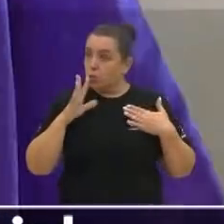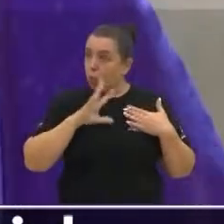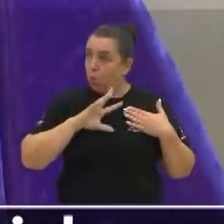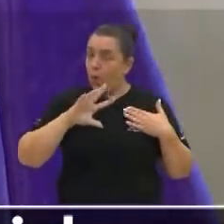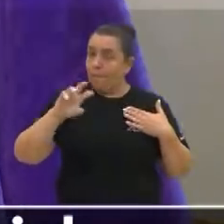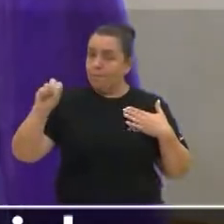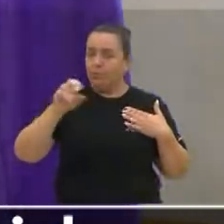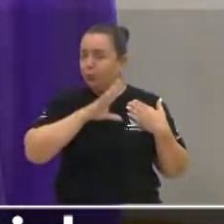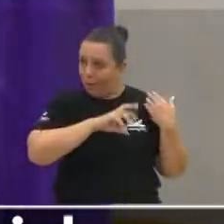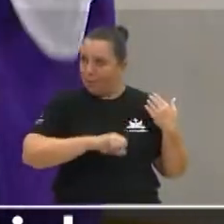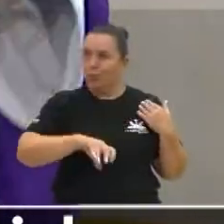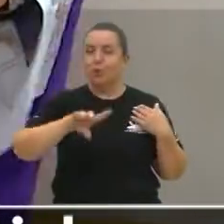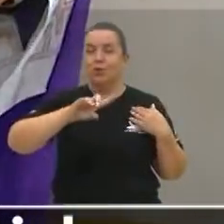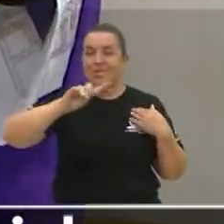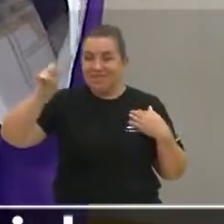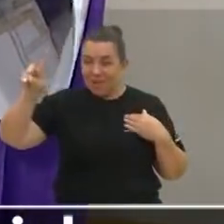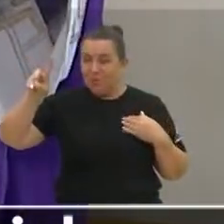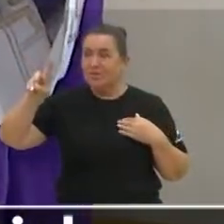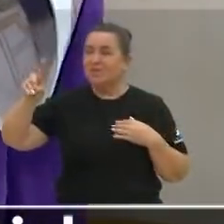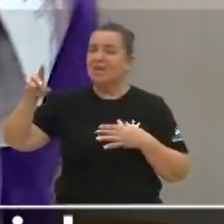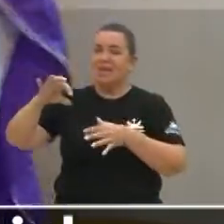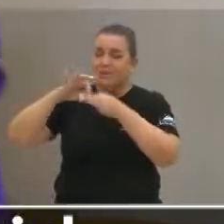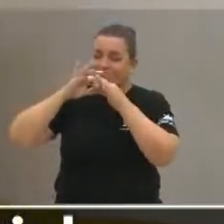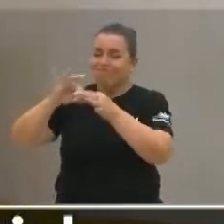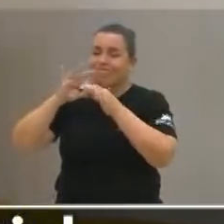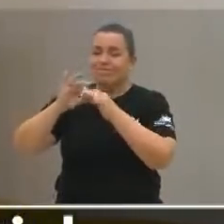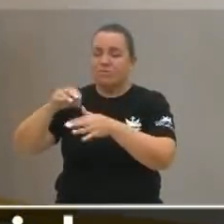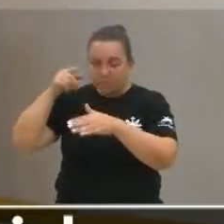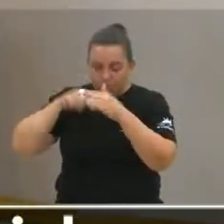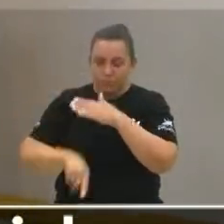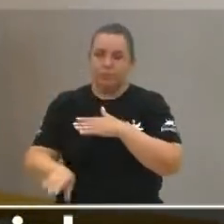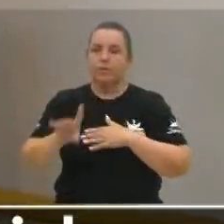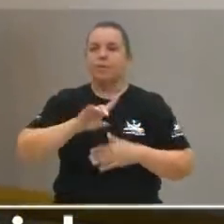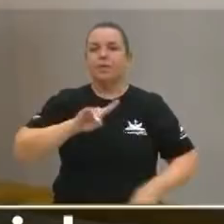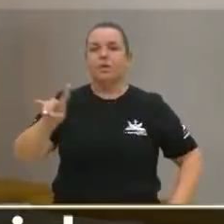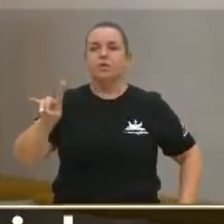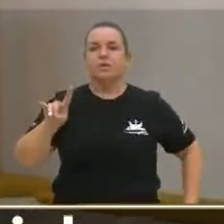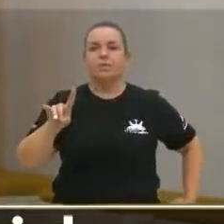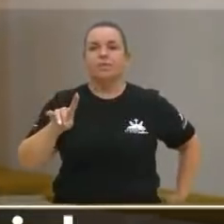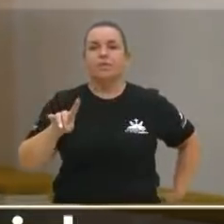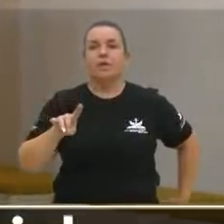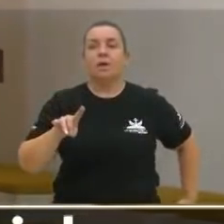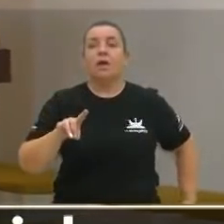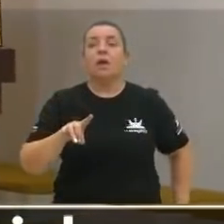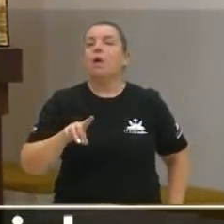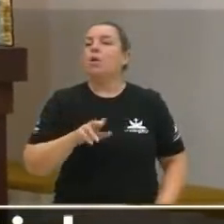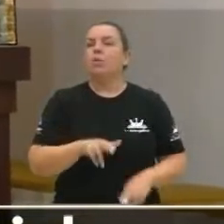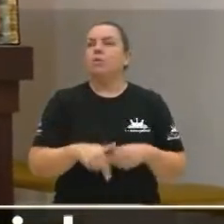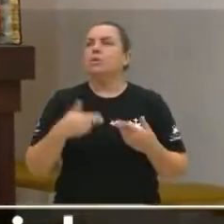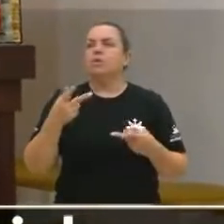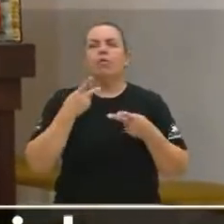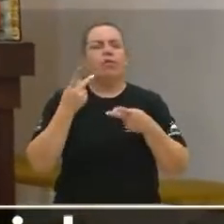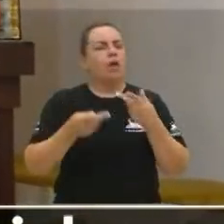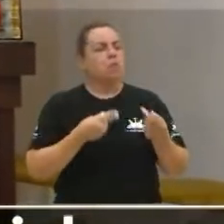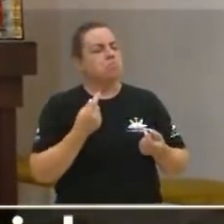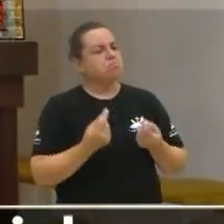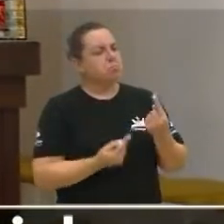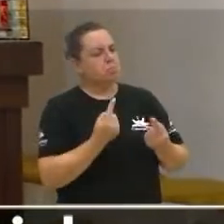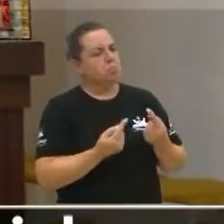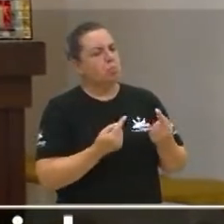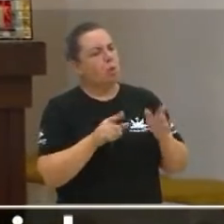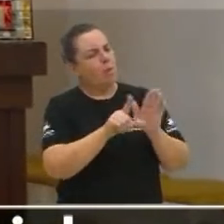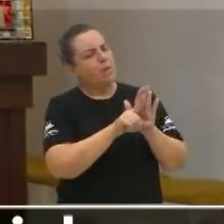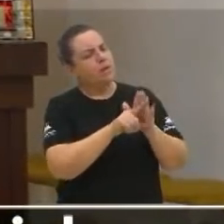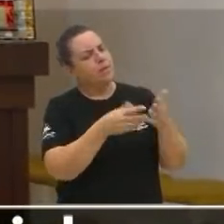amor mergulhado em Deus por isso nosso senhor diz assim quais mandamentos jovem